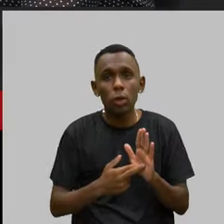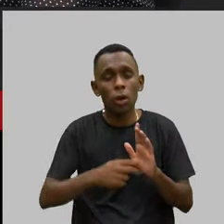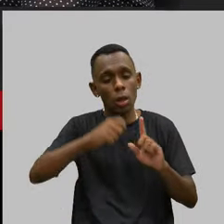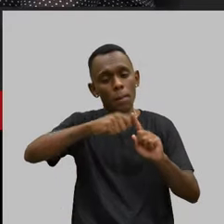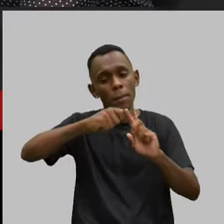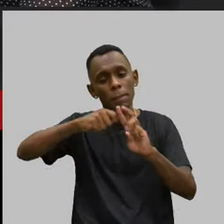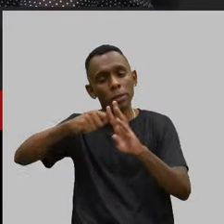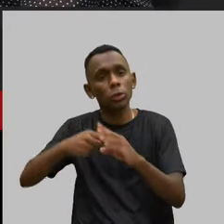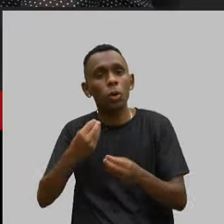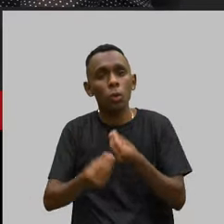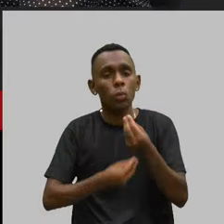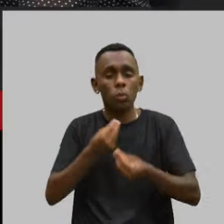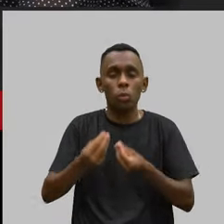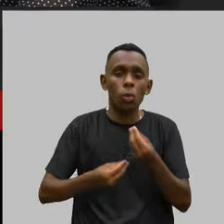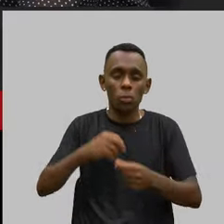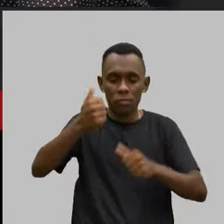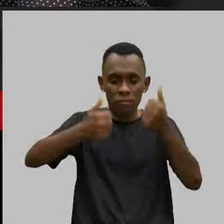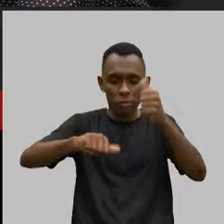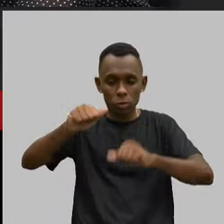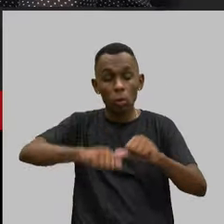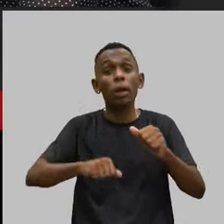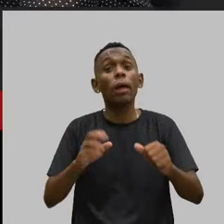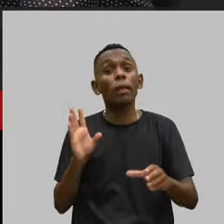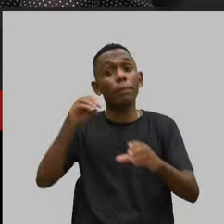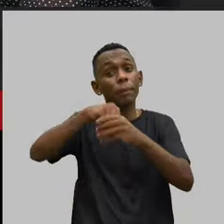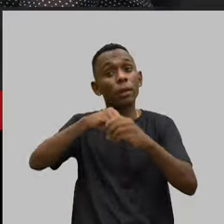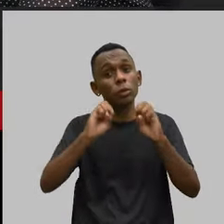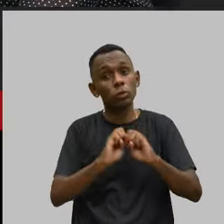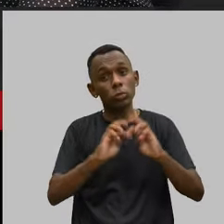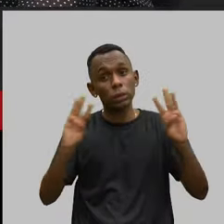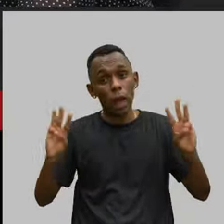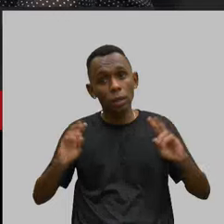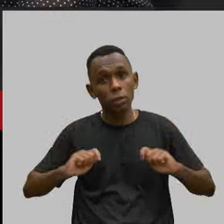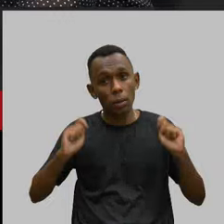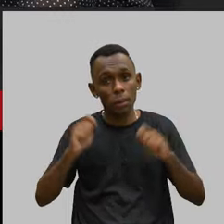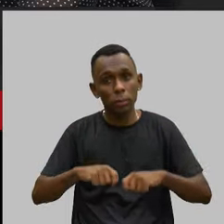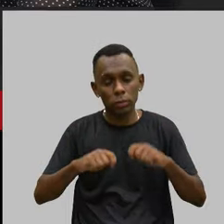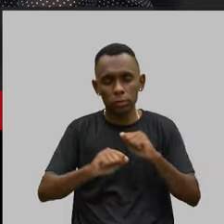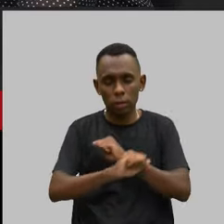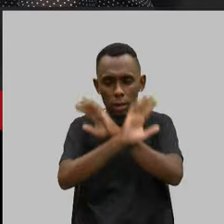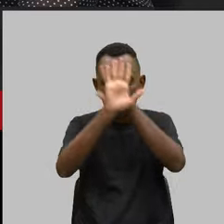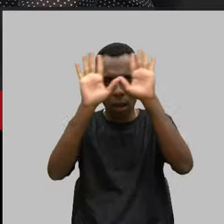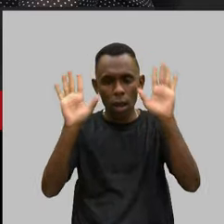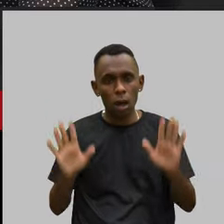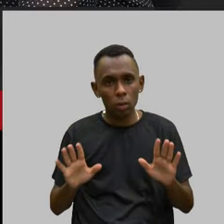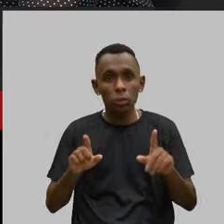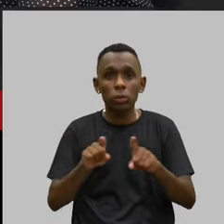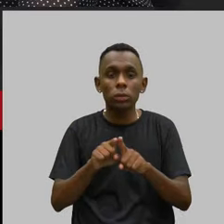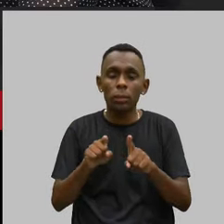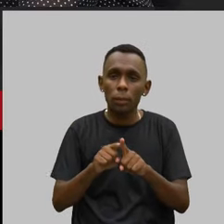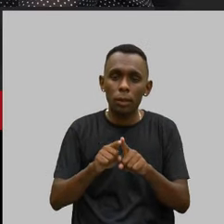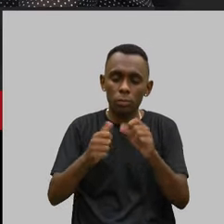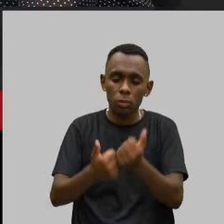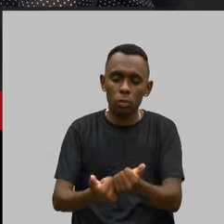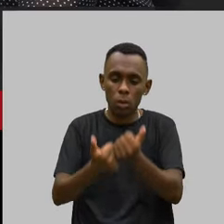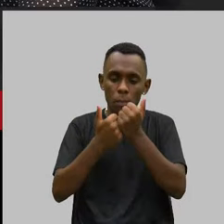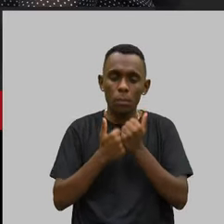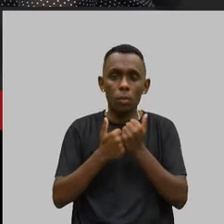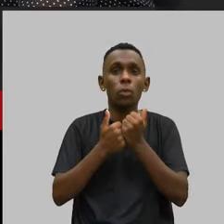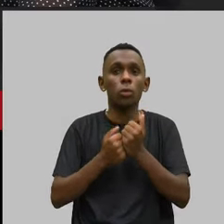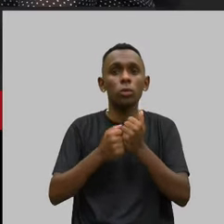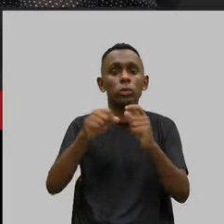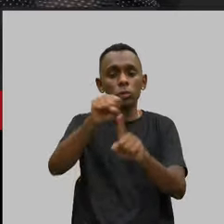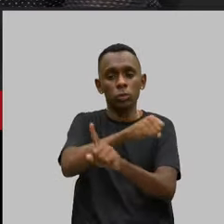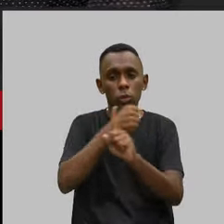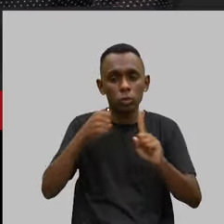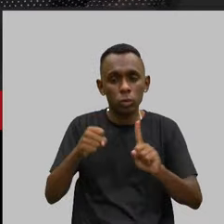vistorias disponível no site eh para que a gente possa ter a transparência e contar também com o apoio da sociedade na fiscalização do